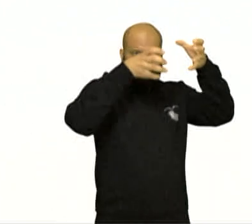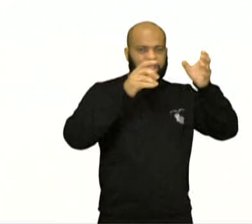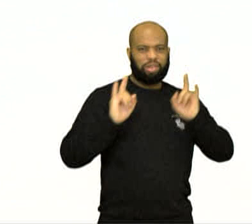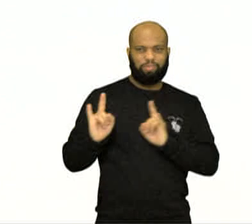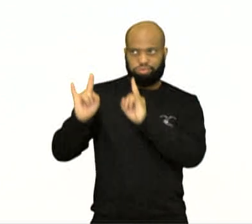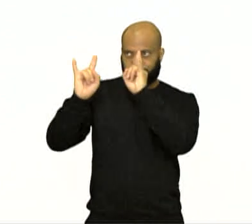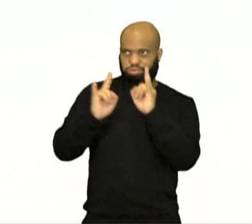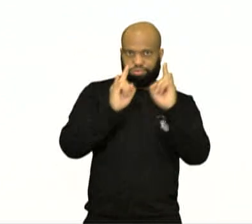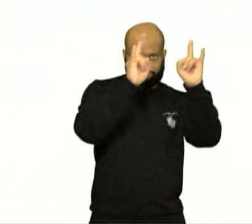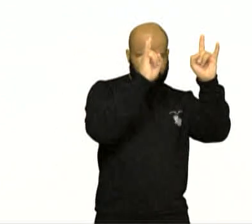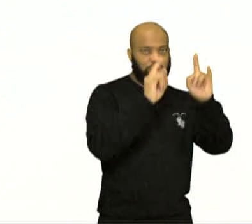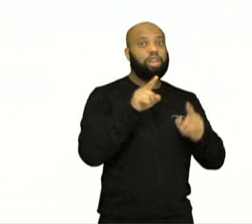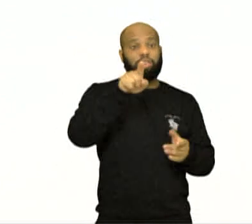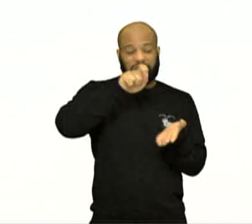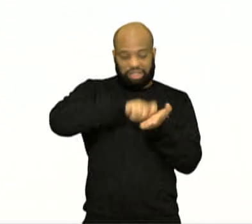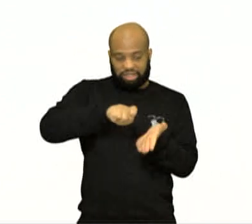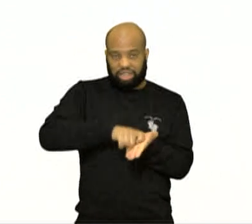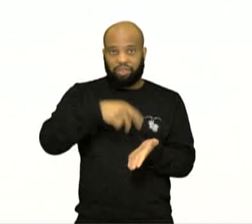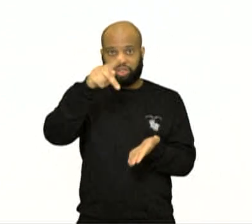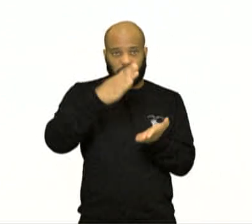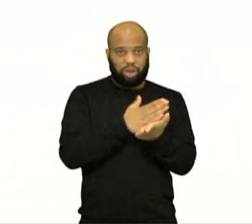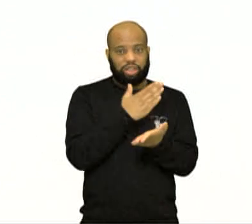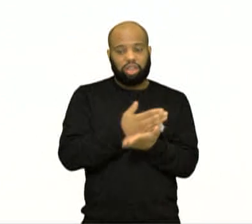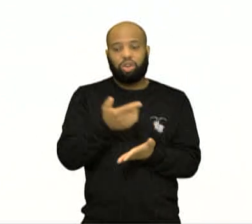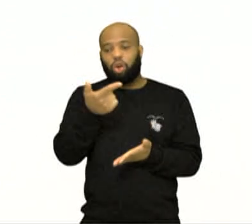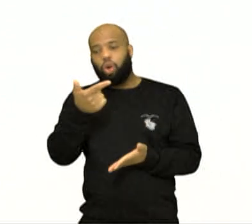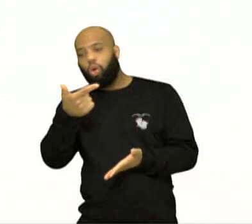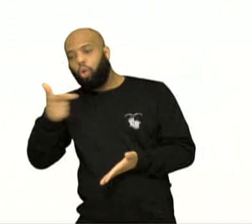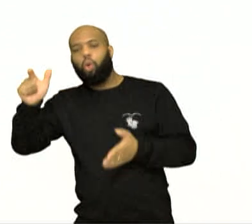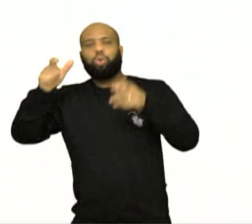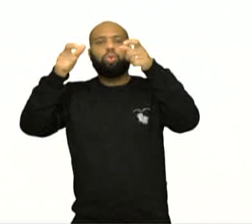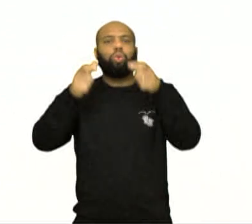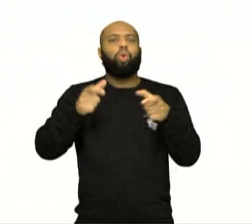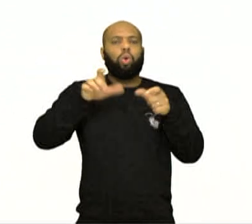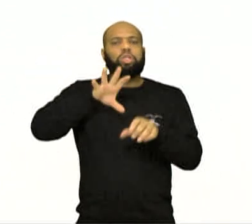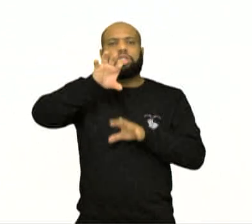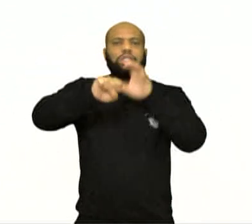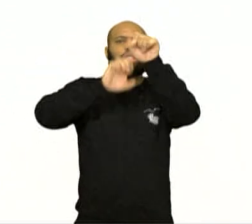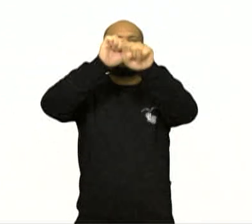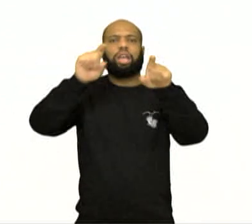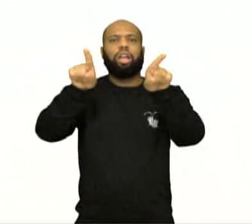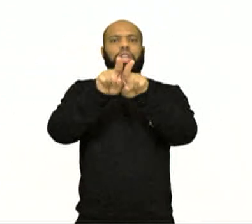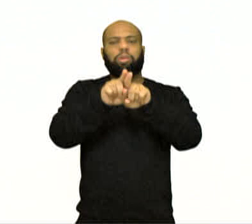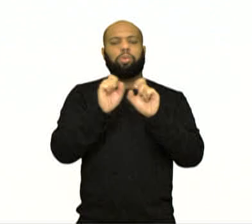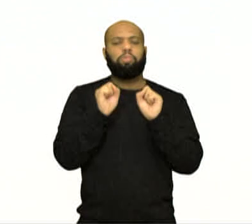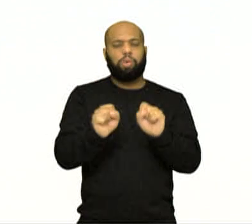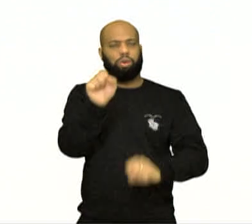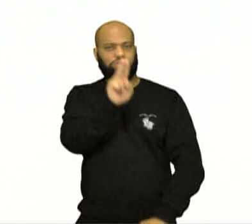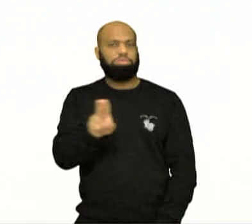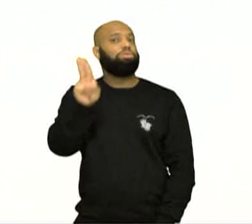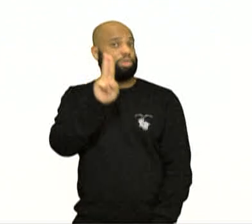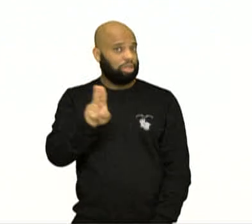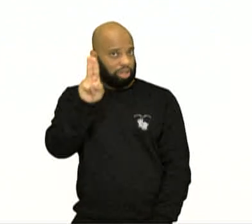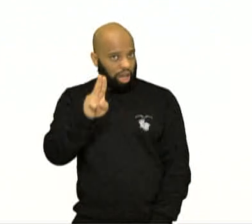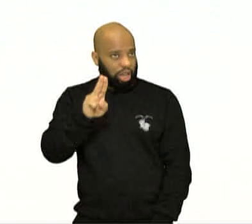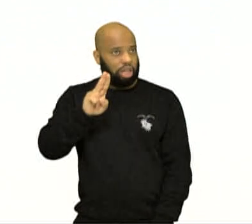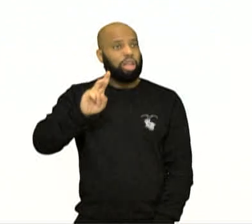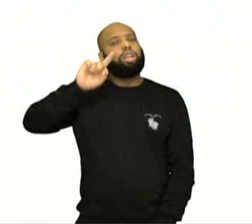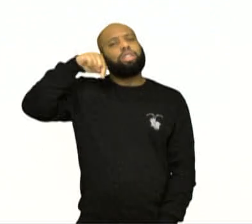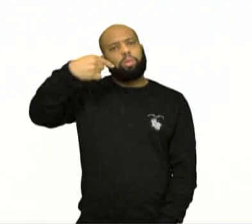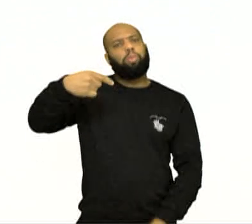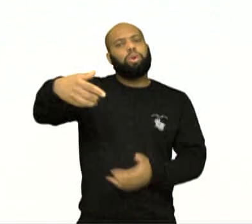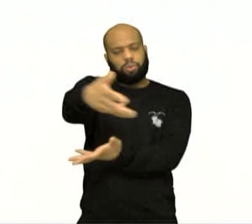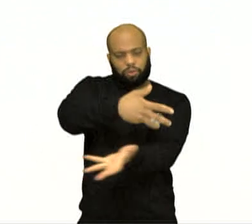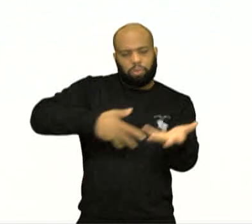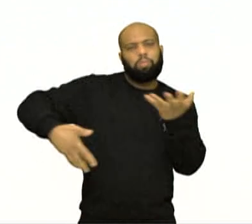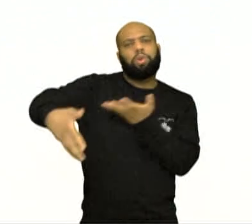no seu caderno em que outras atividades a escalada também pode ser utilizada. Depois,